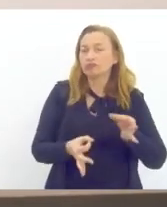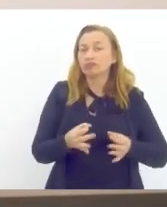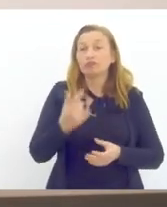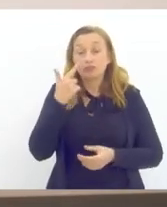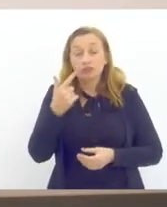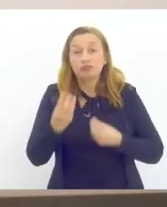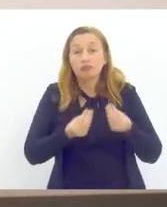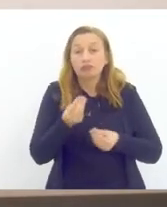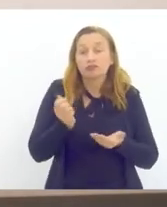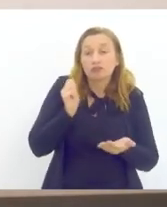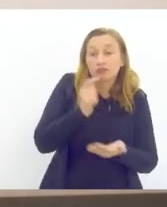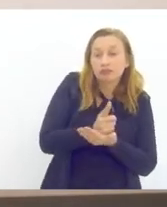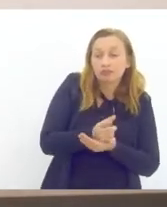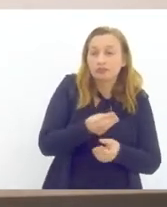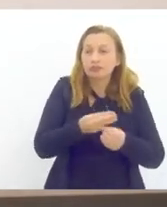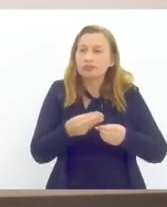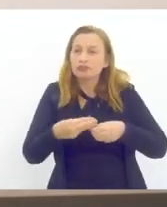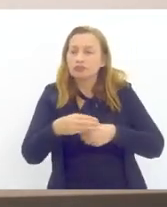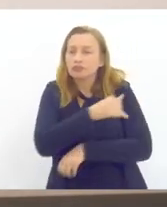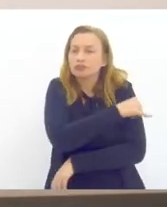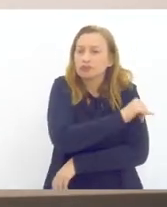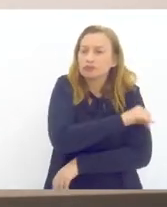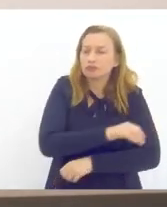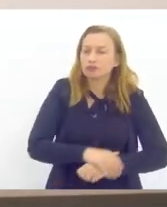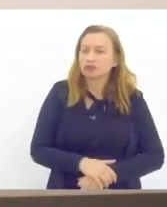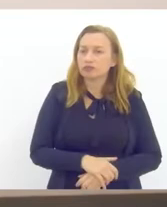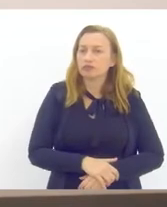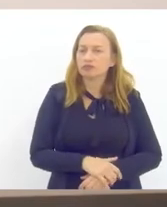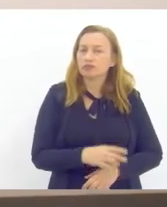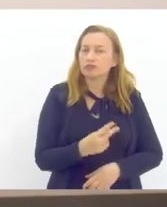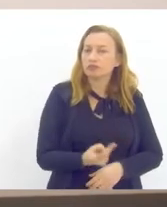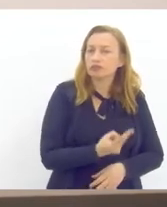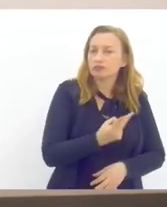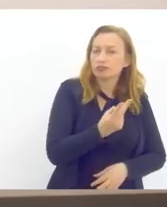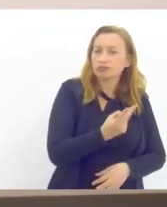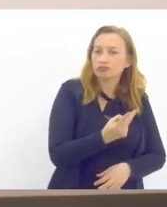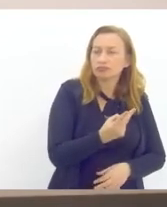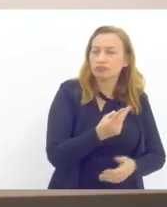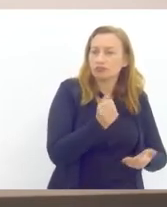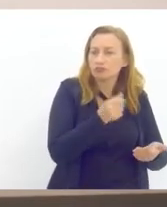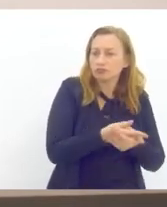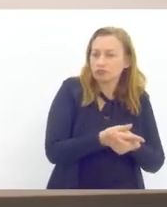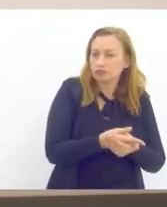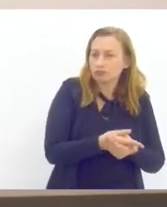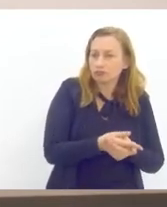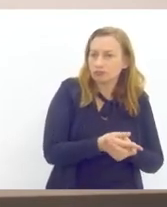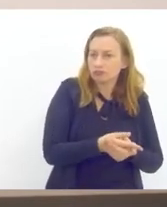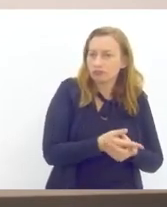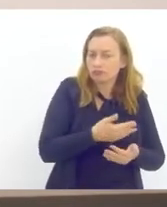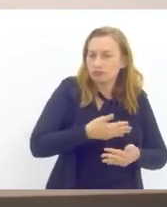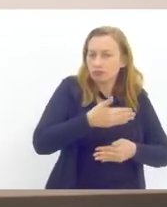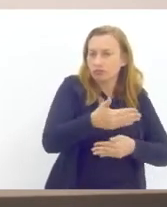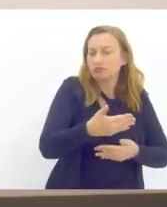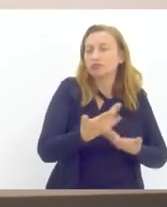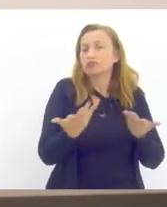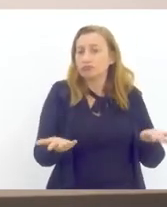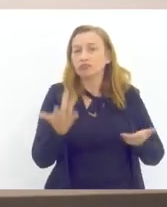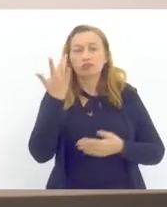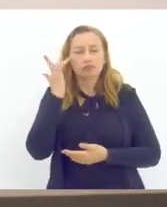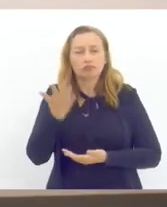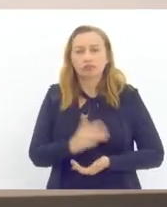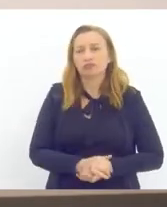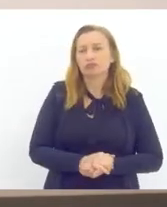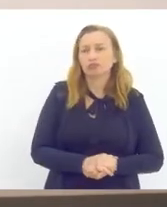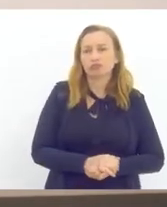Rio, sejam os valores pretéritos, sejam os valores a serem pagos doravante, daqui para frente. Eu acho,